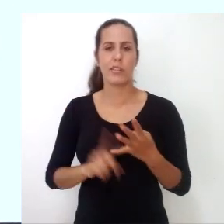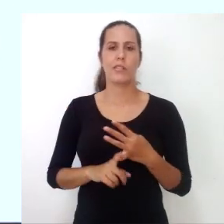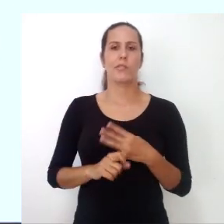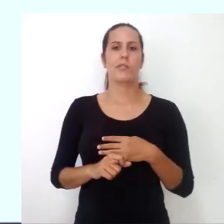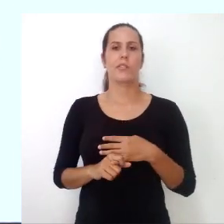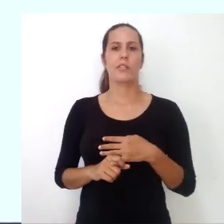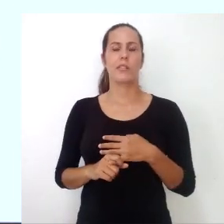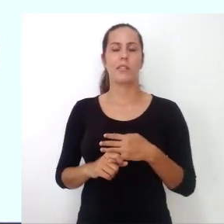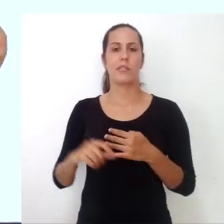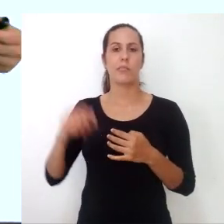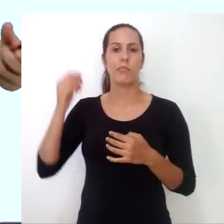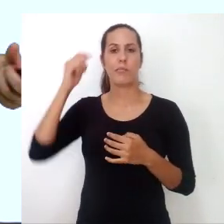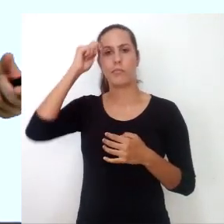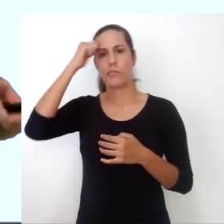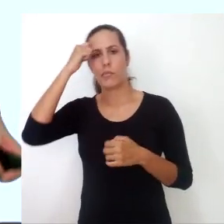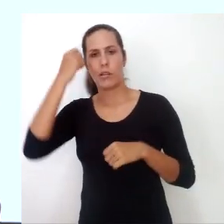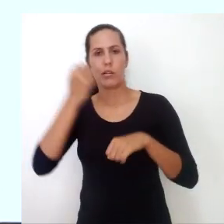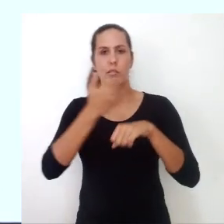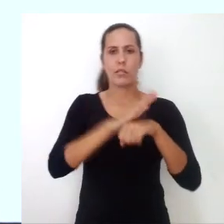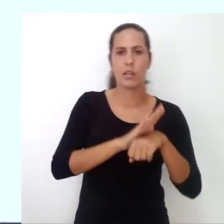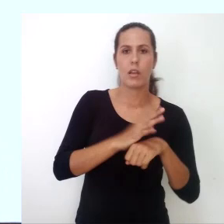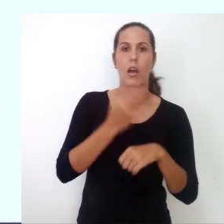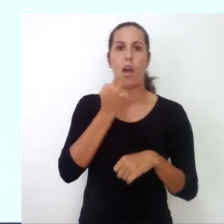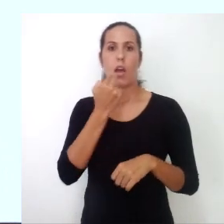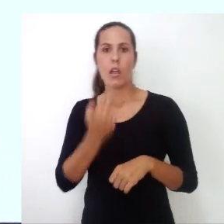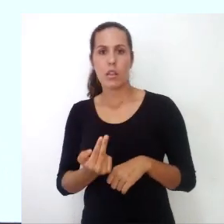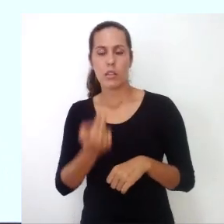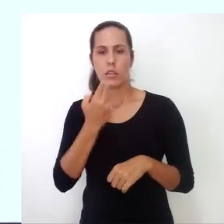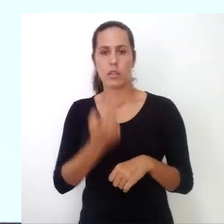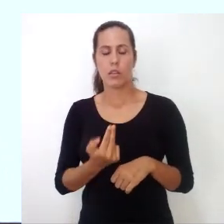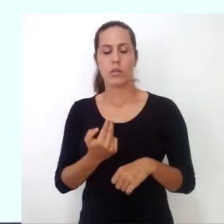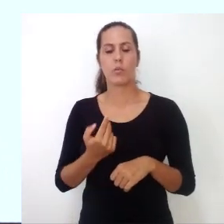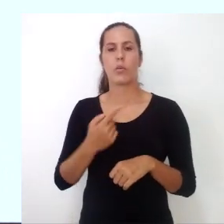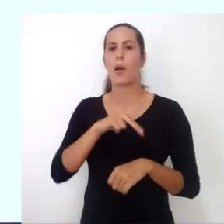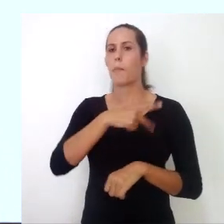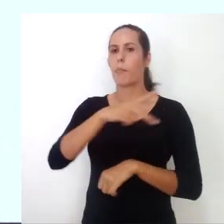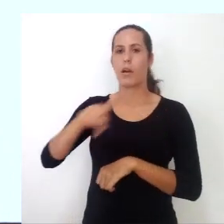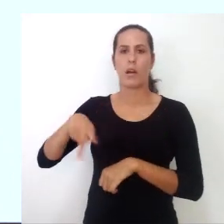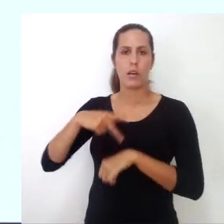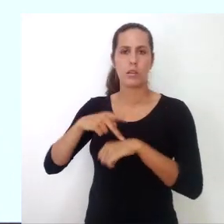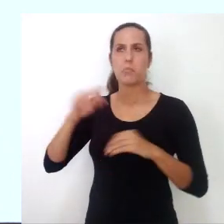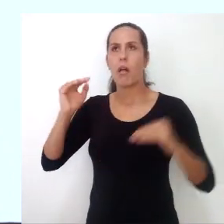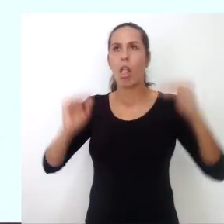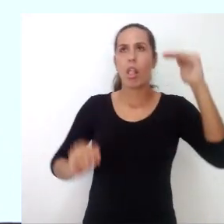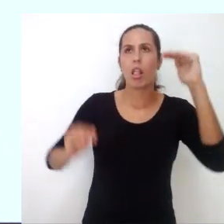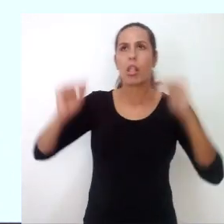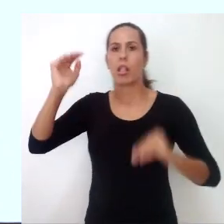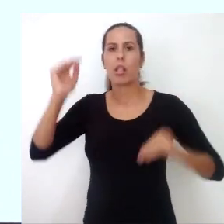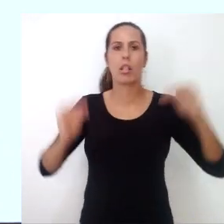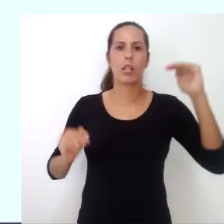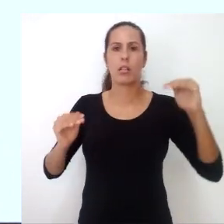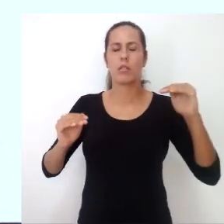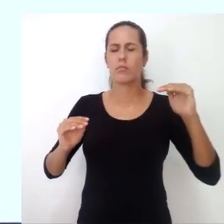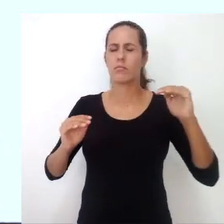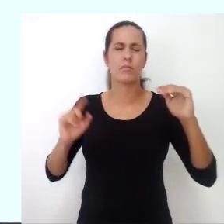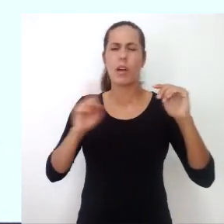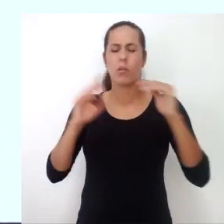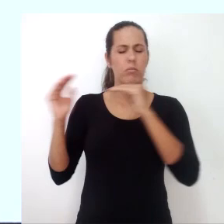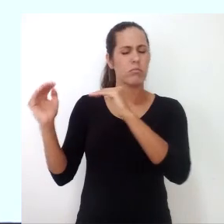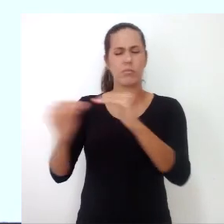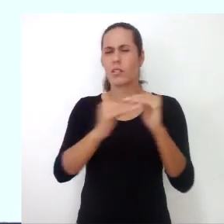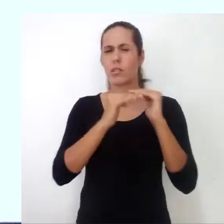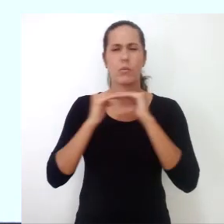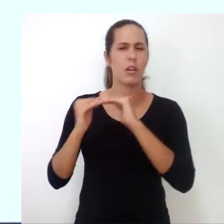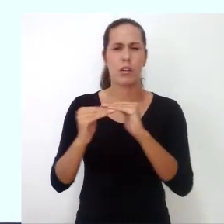religião, certo? De etnia, de língua, nacionalidade, não podemos perseguir. Então vamos